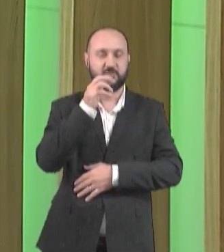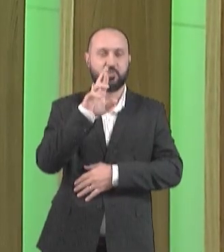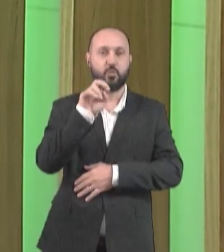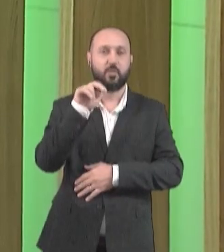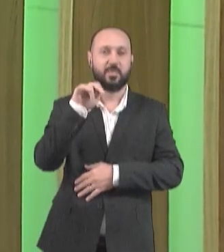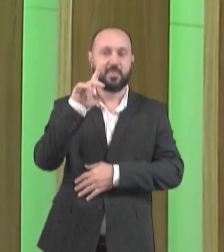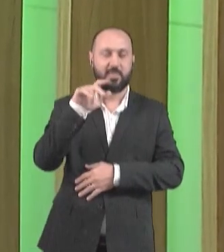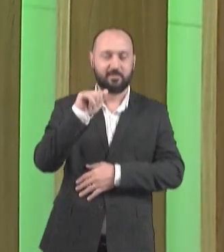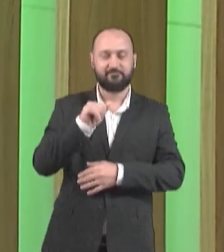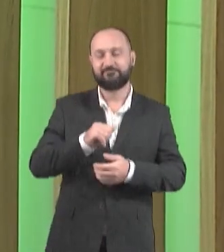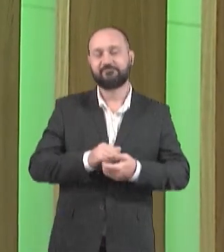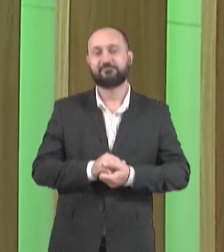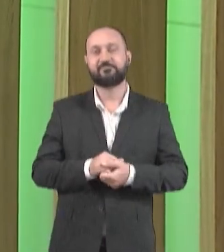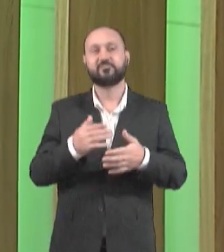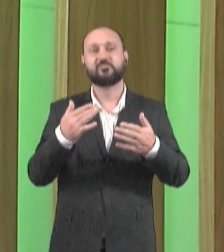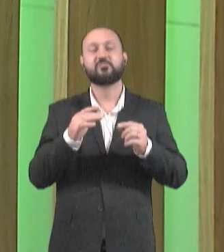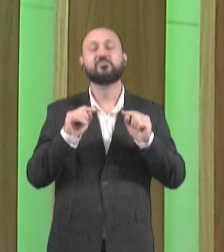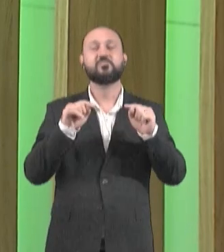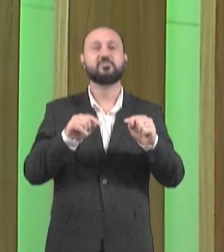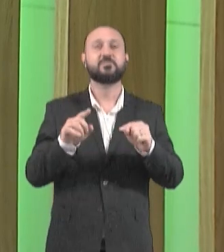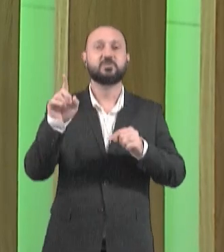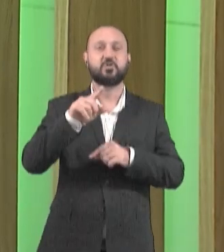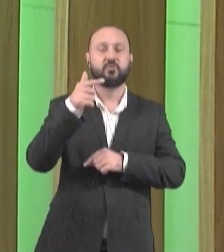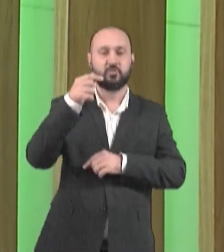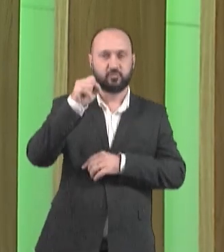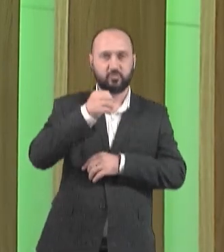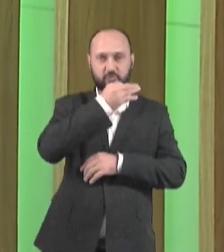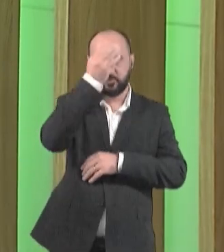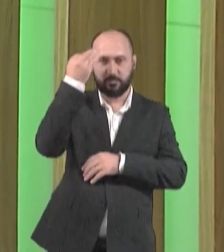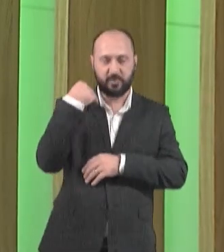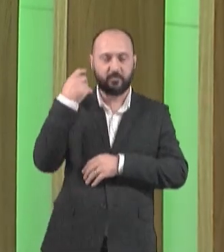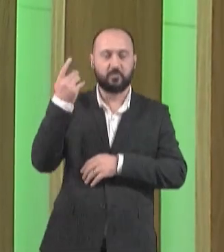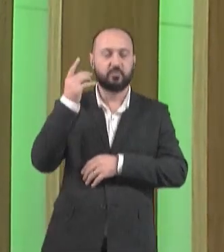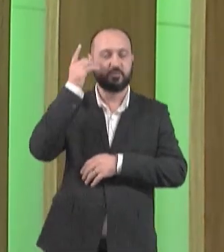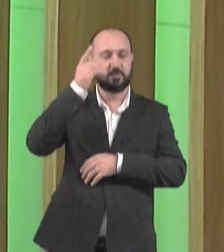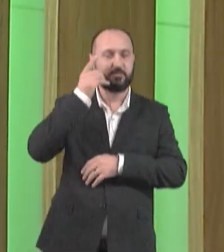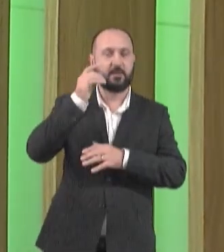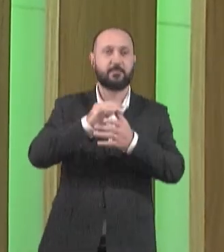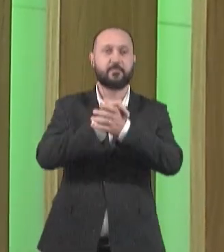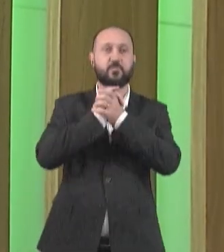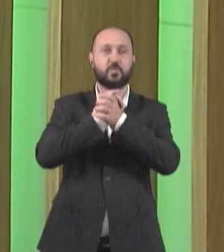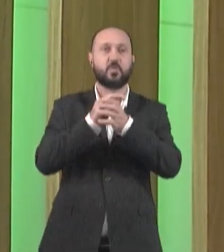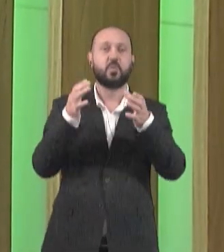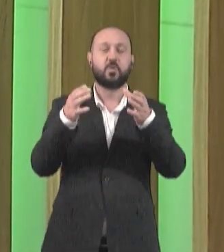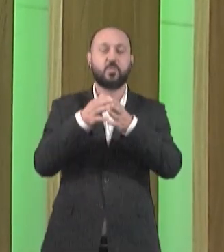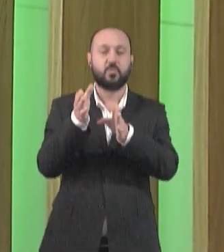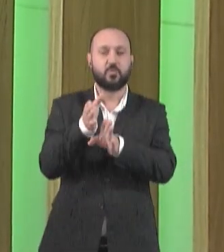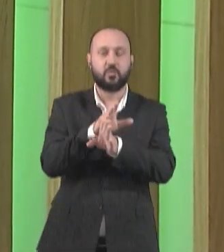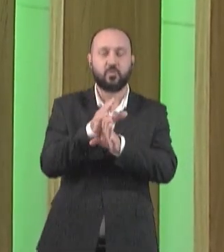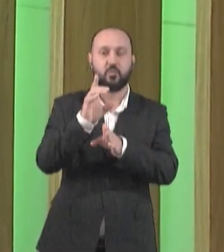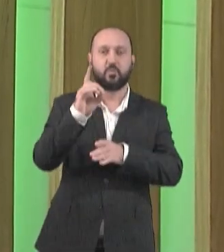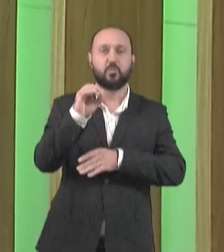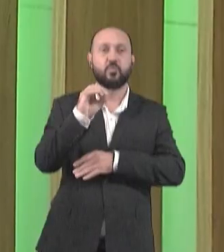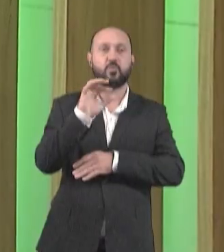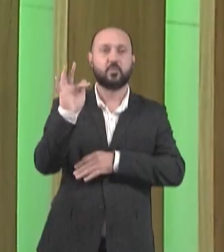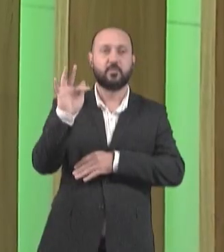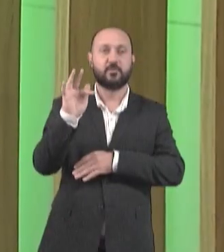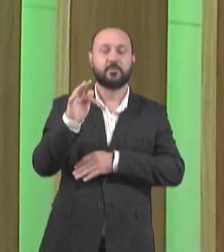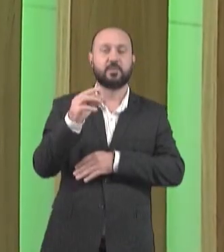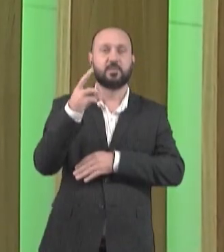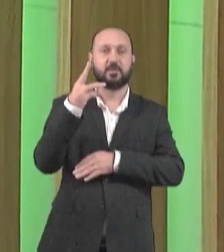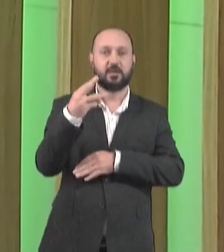no país. E hoje também, 28 de maio, os deputados parabenizaram o Departamento de Operação de Fronteira, o DOF, pelos